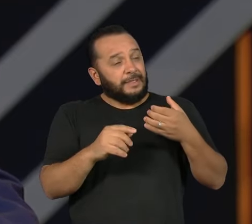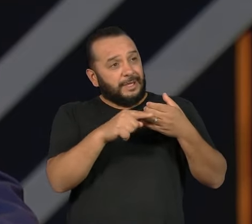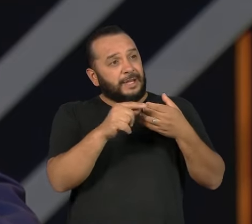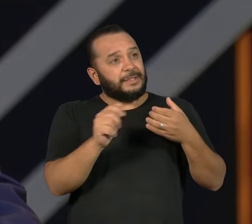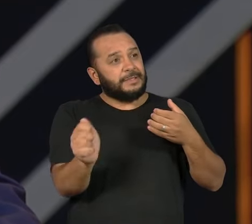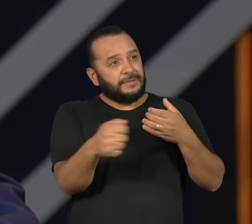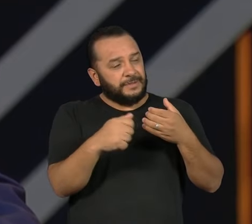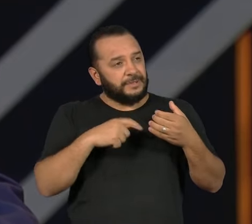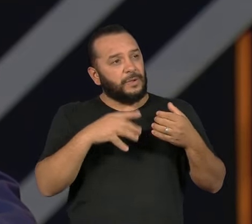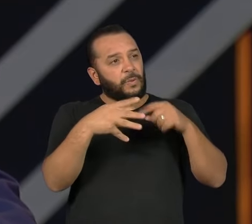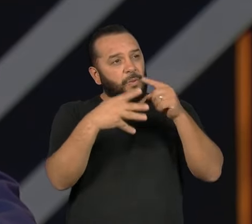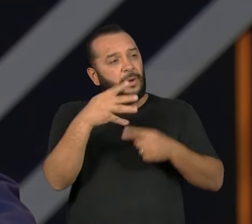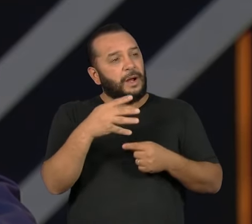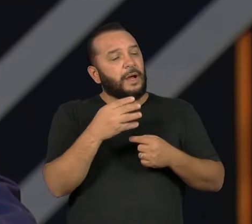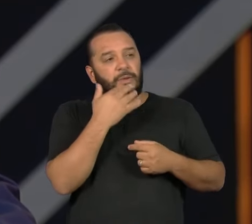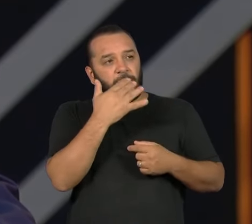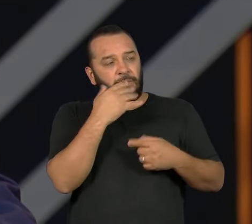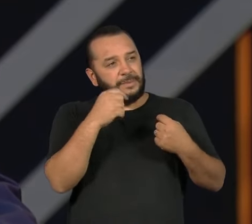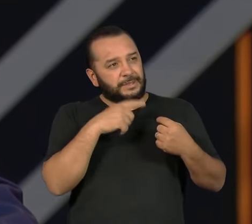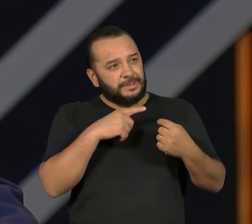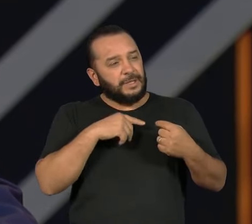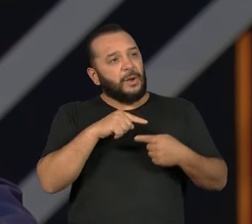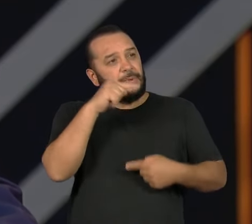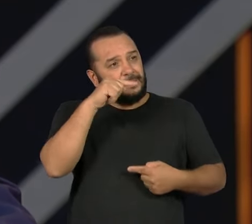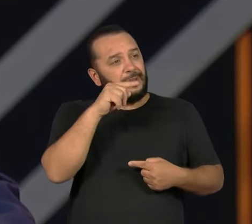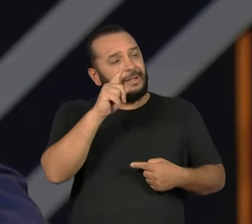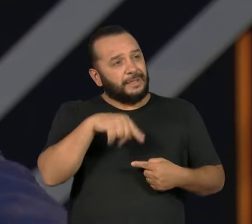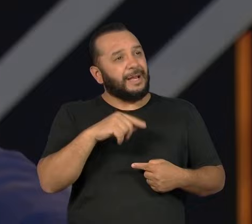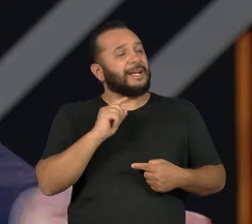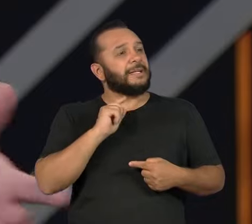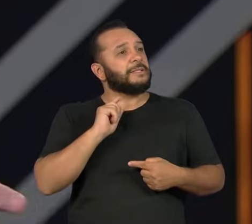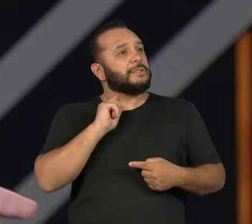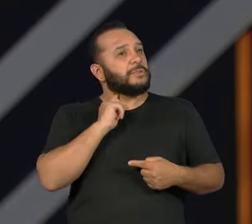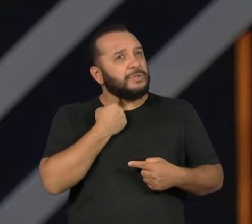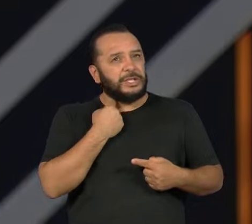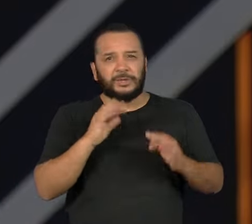tem quatro cores, então precisaria aumentar o fixador. E o fixador é poluente.